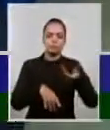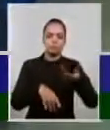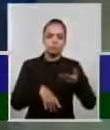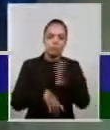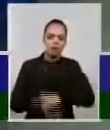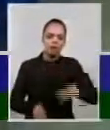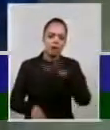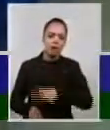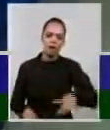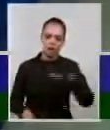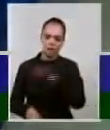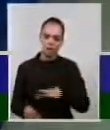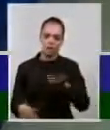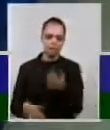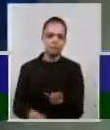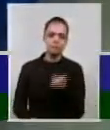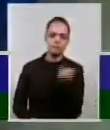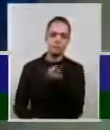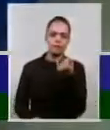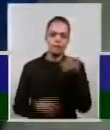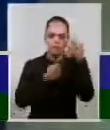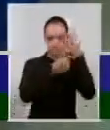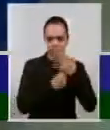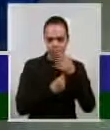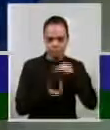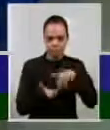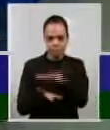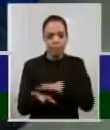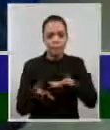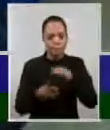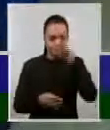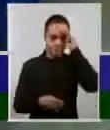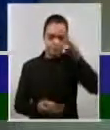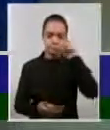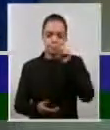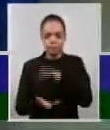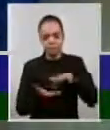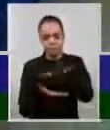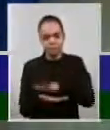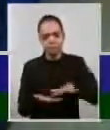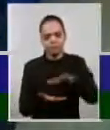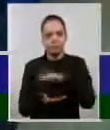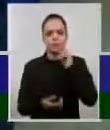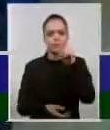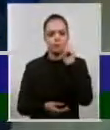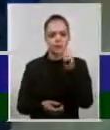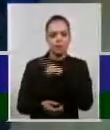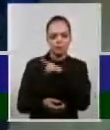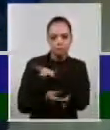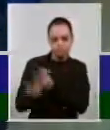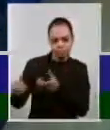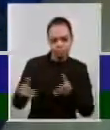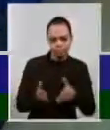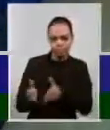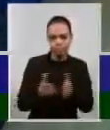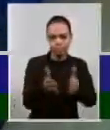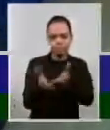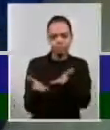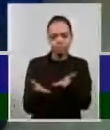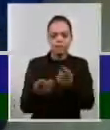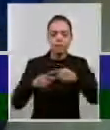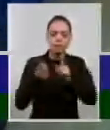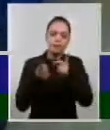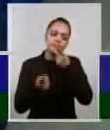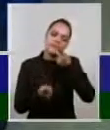e a preservação do meio ambiente, principalmente do meio ambiente que corre o percurso dos rios. Mas dizer que esse